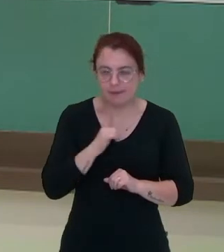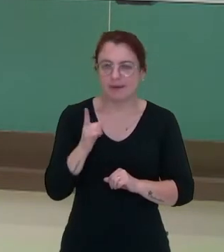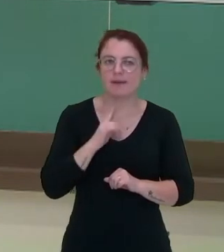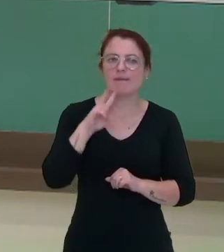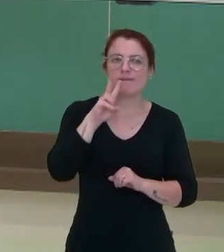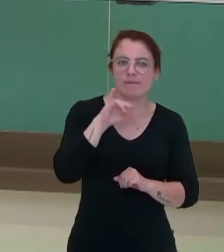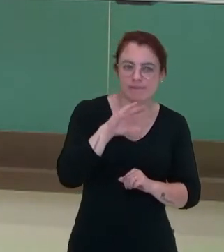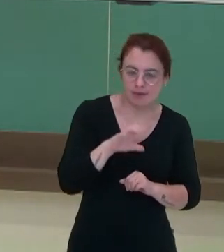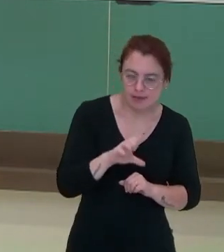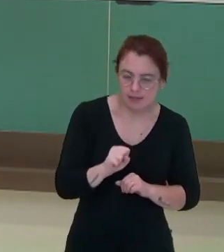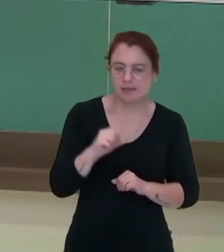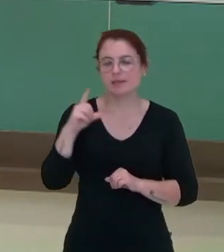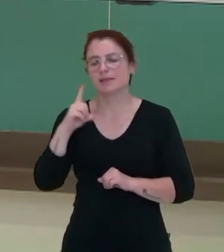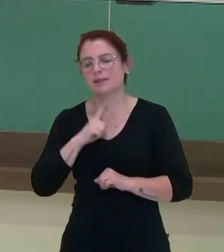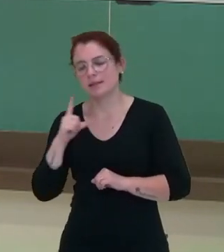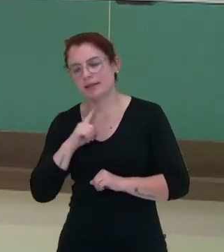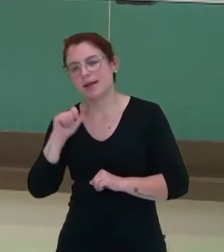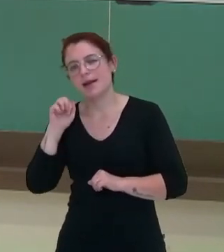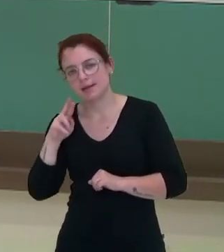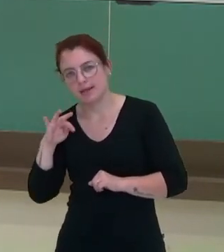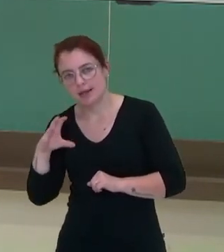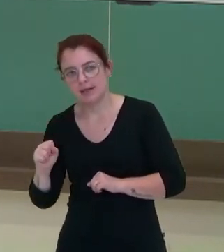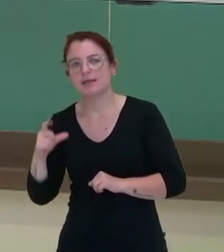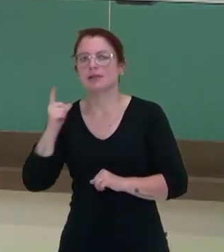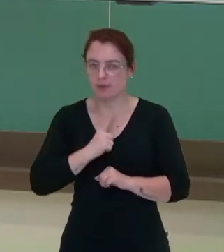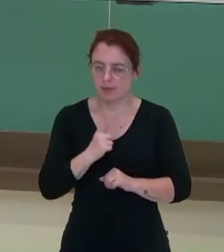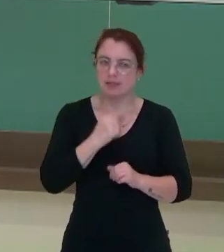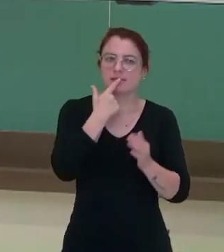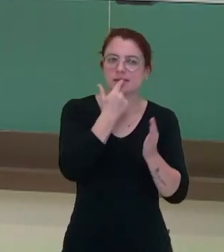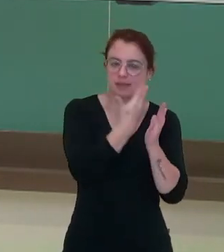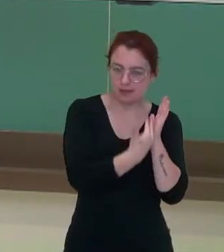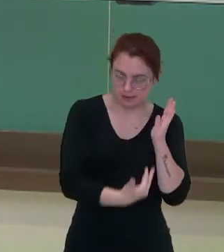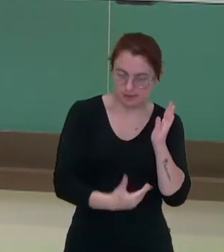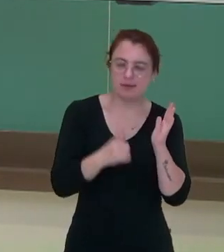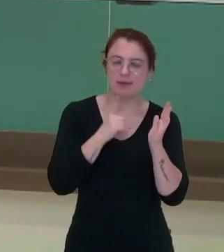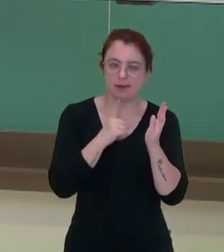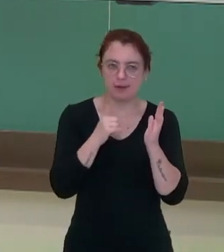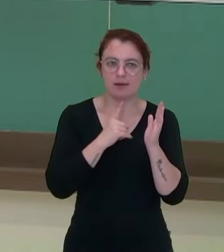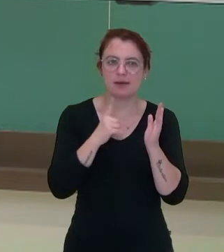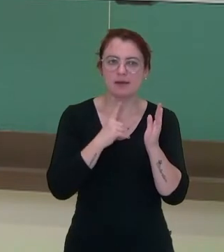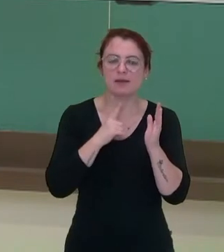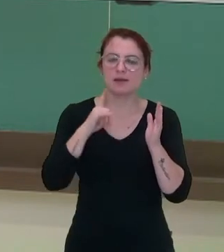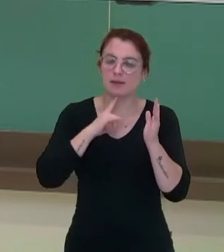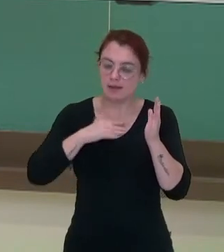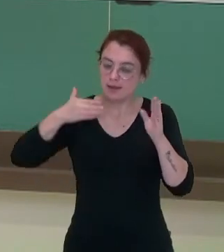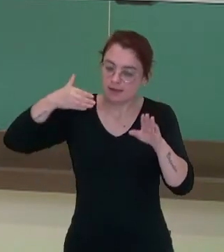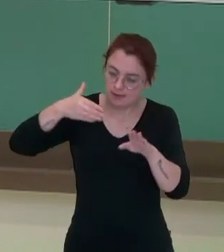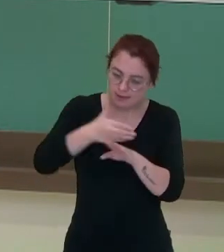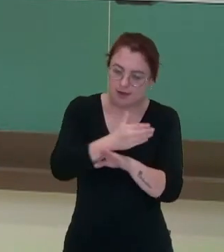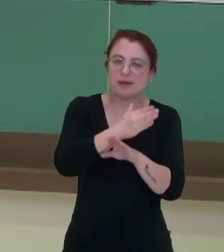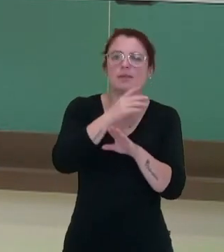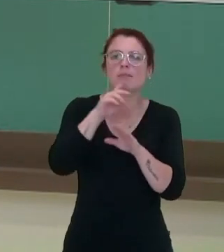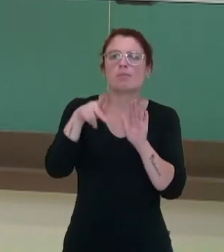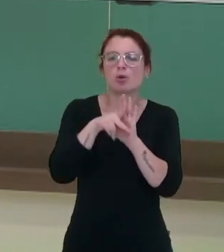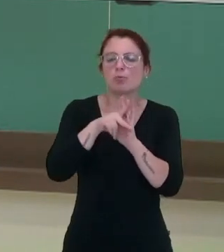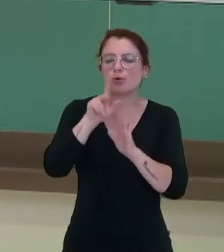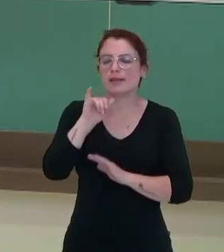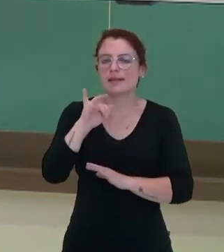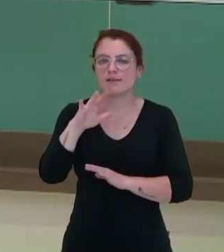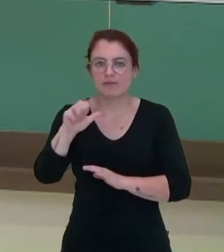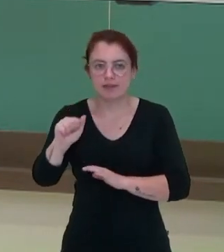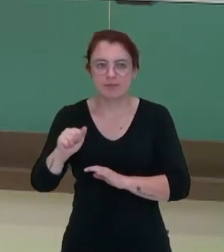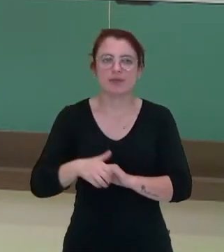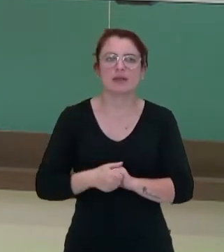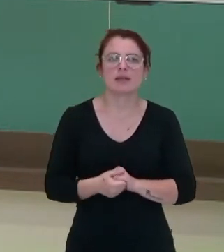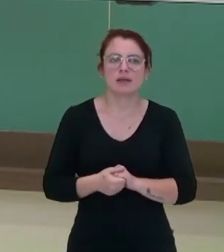ter então uma irrigação sanguínea e também vai ter a entrada dessa linfa pelos vasos, né, linfáticos,